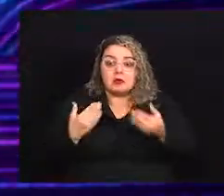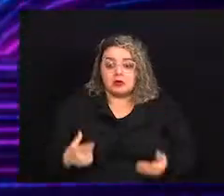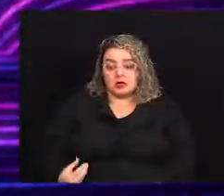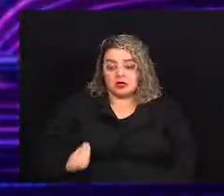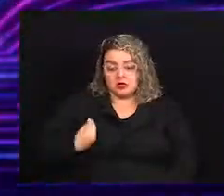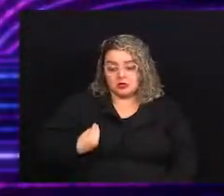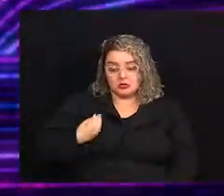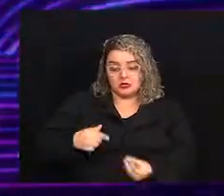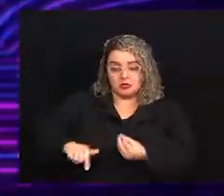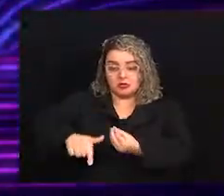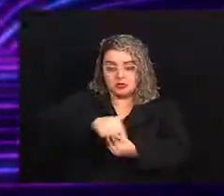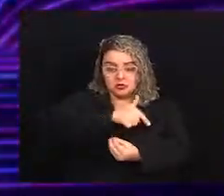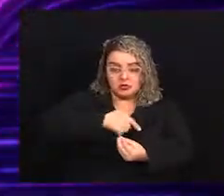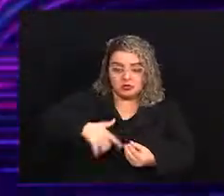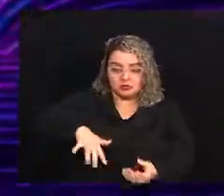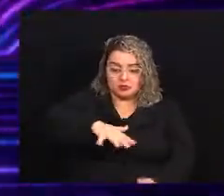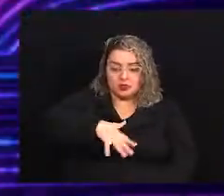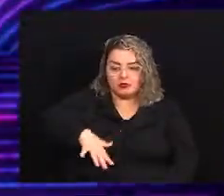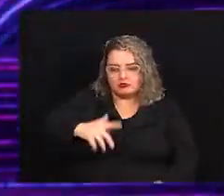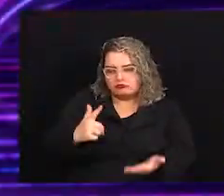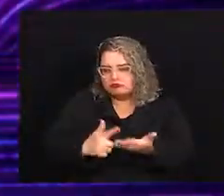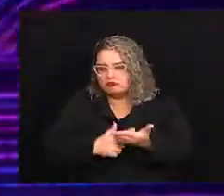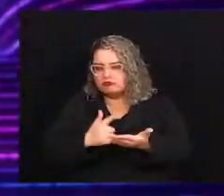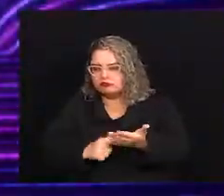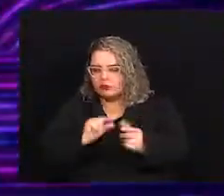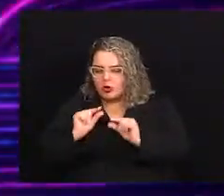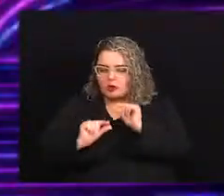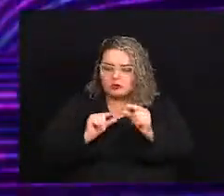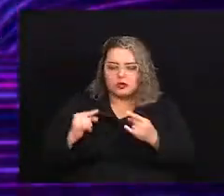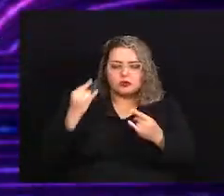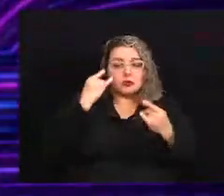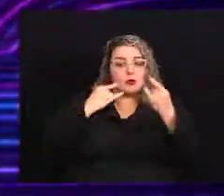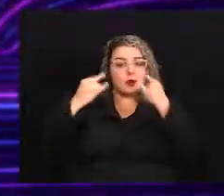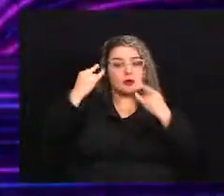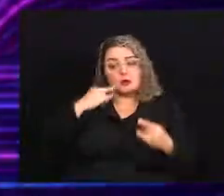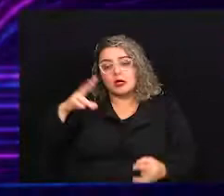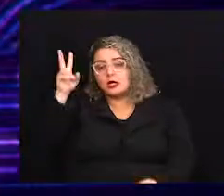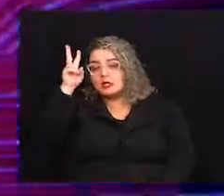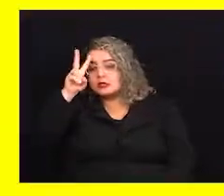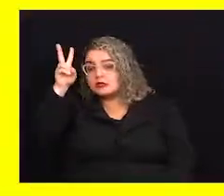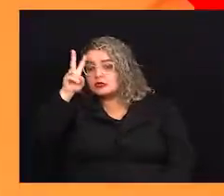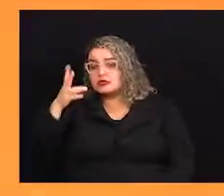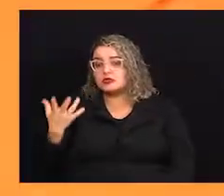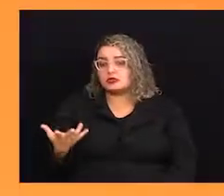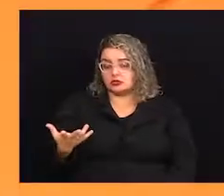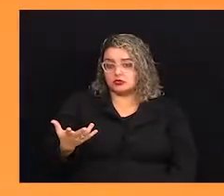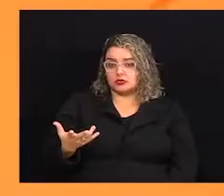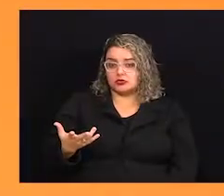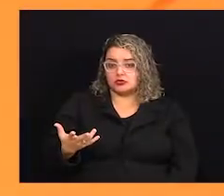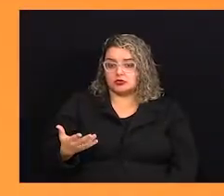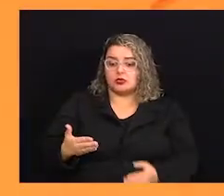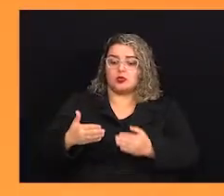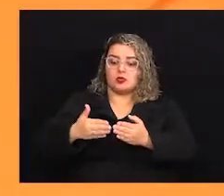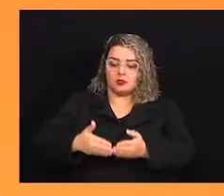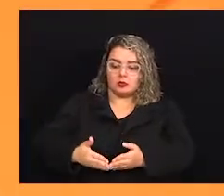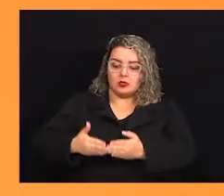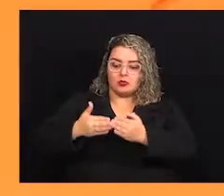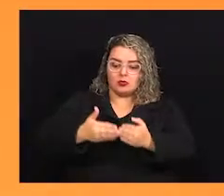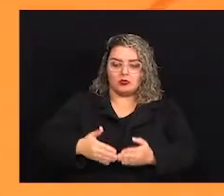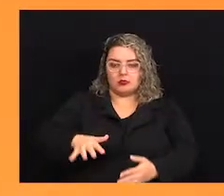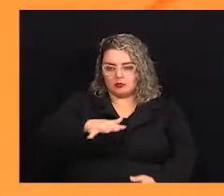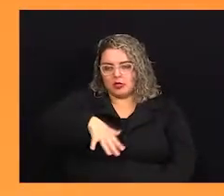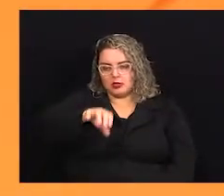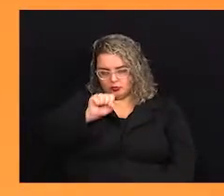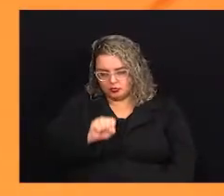numa ilha e numa região. Esse livro é um pouco inspirado assim, na história das navegações da região aqui